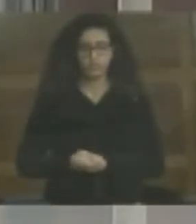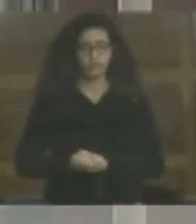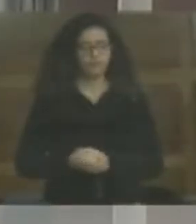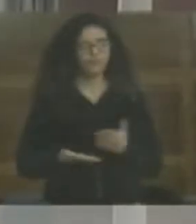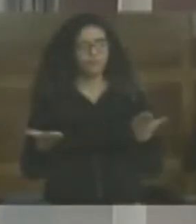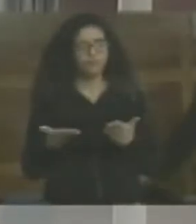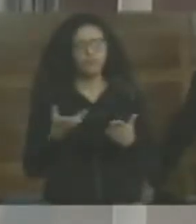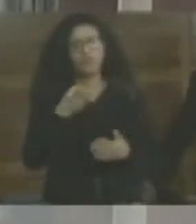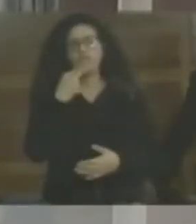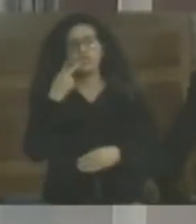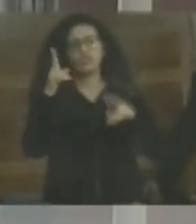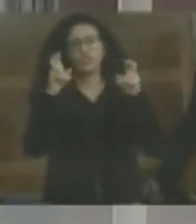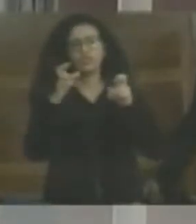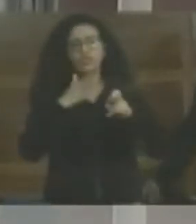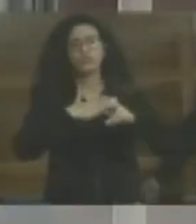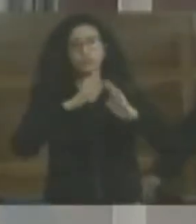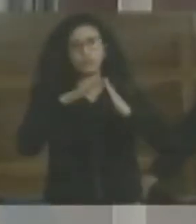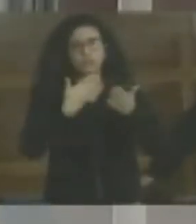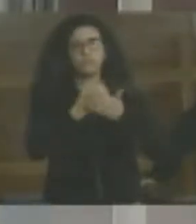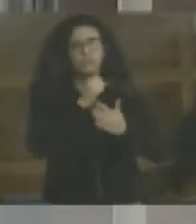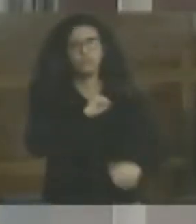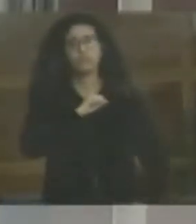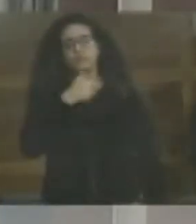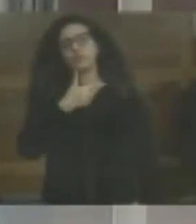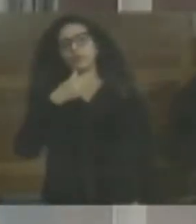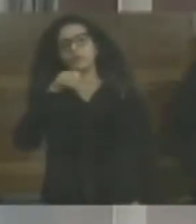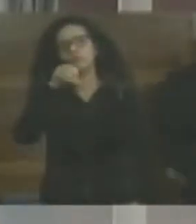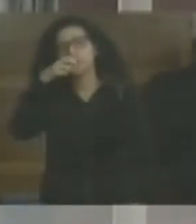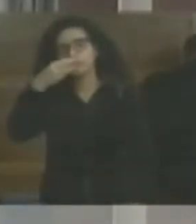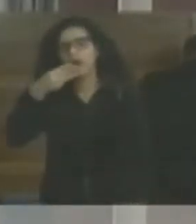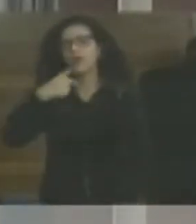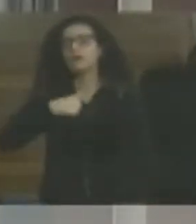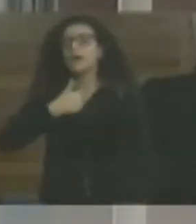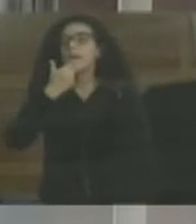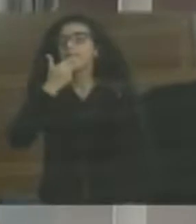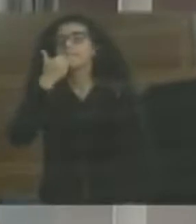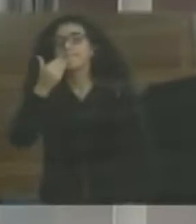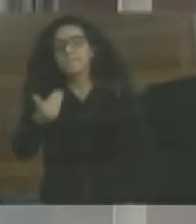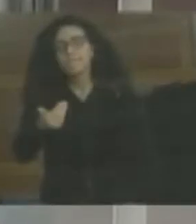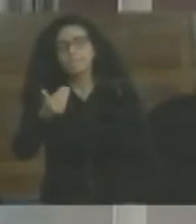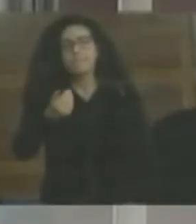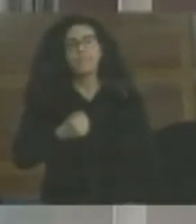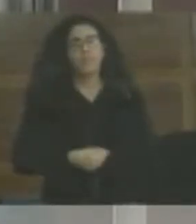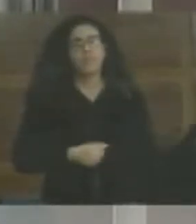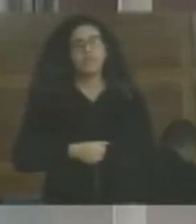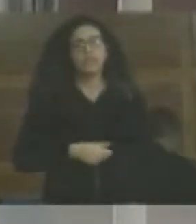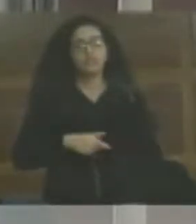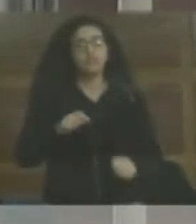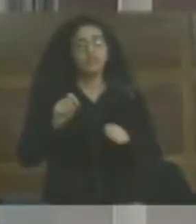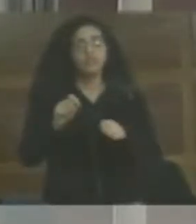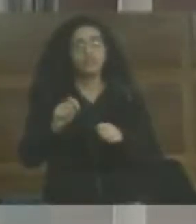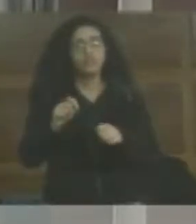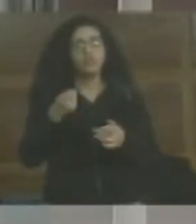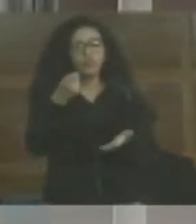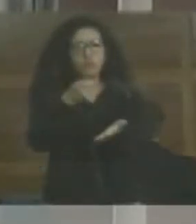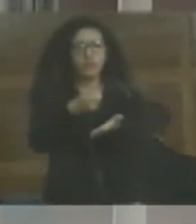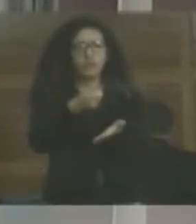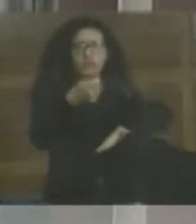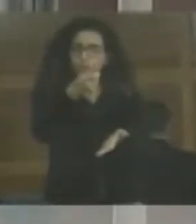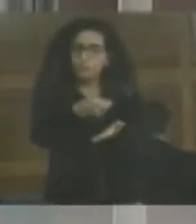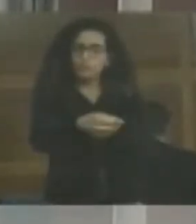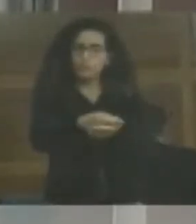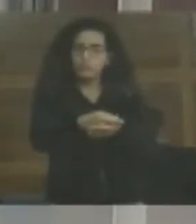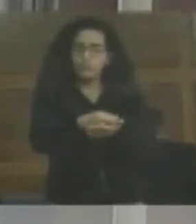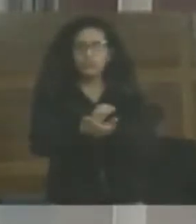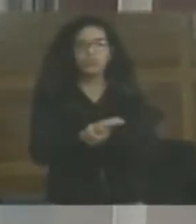meu requerimento número 293, que eu requeiro que seja, após cumprir as formalidades